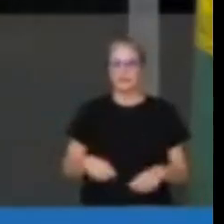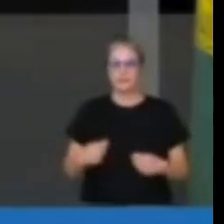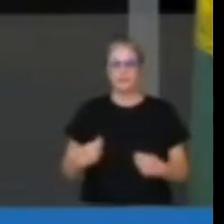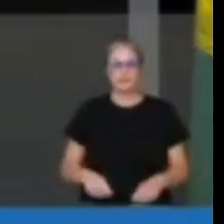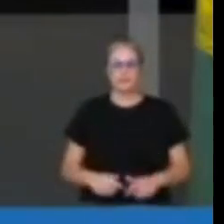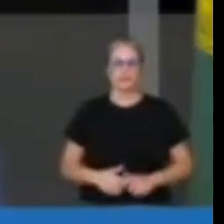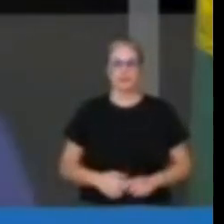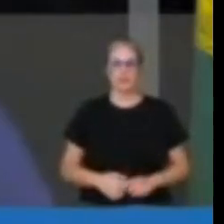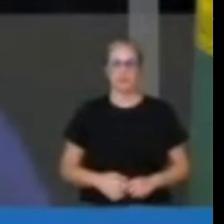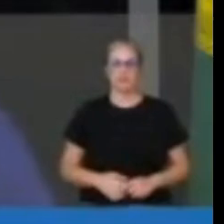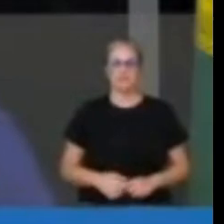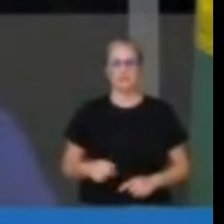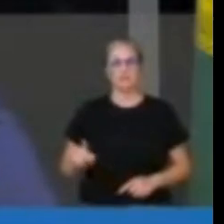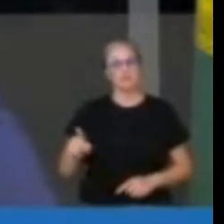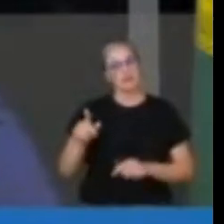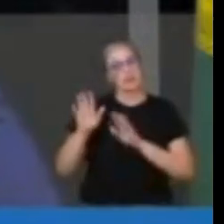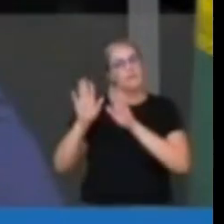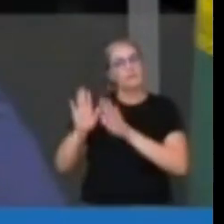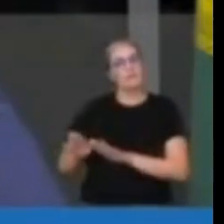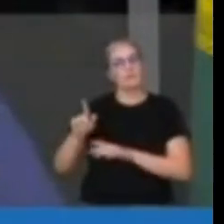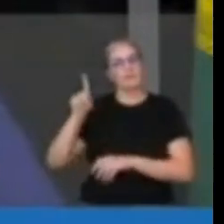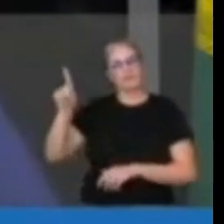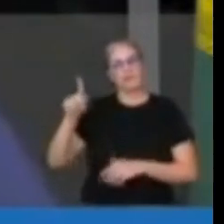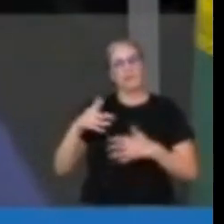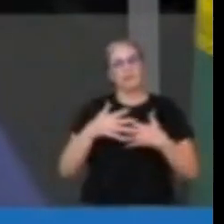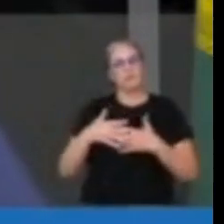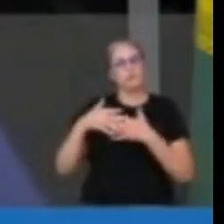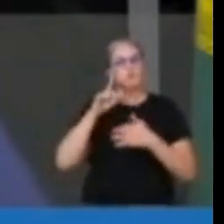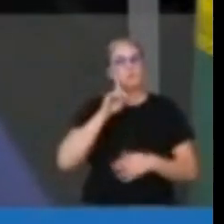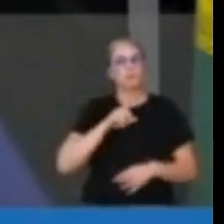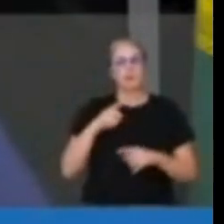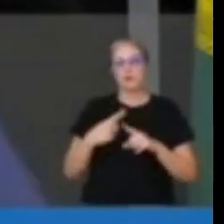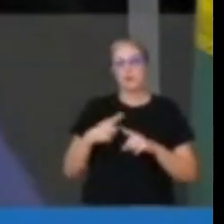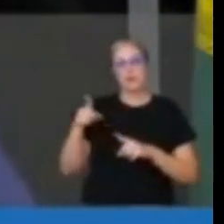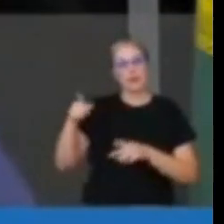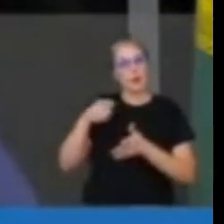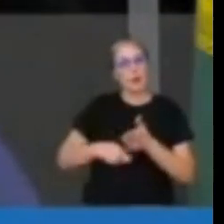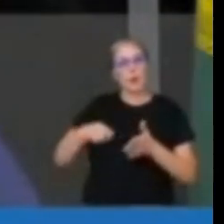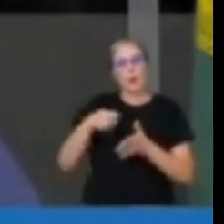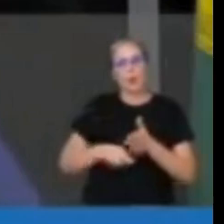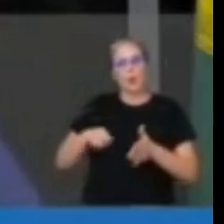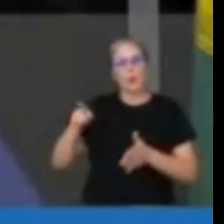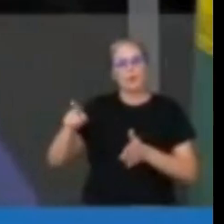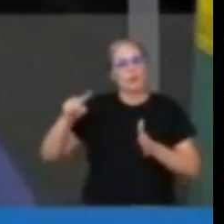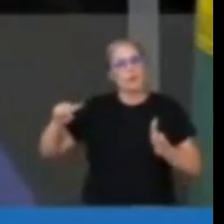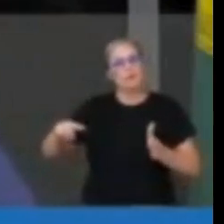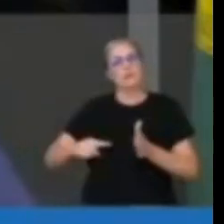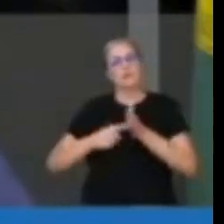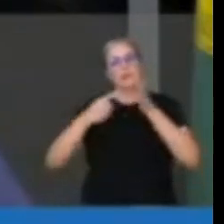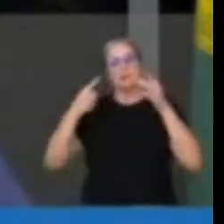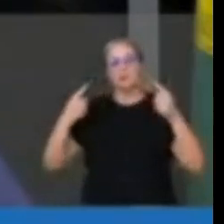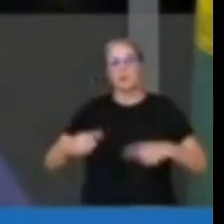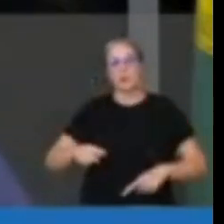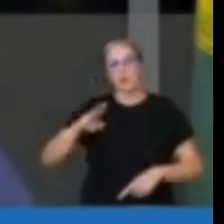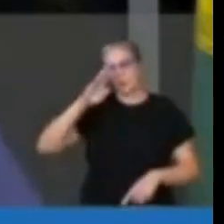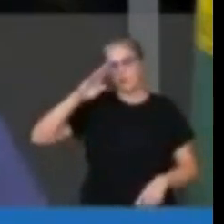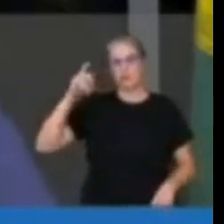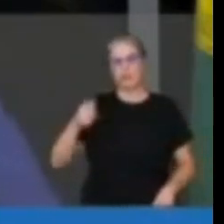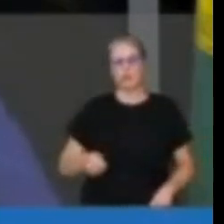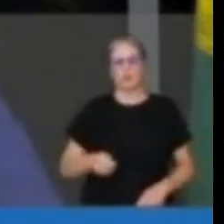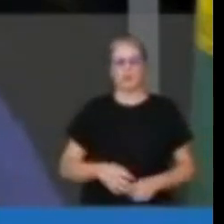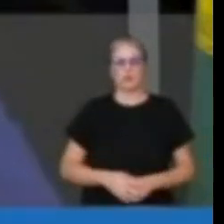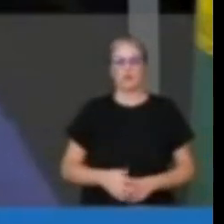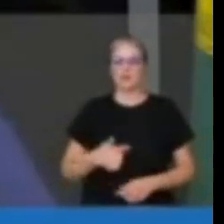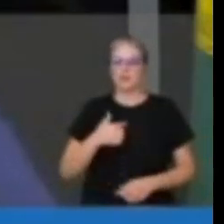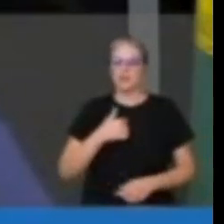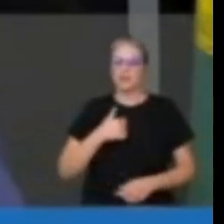de permanecer nos Estados Unidos para seguir na sua luta, na denúncia contra a ditadura. Minha